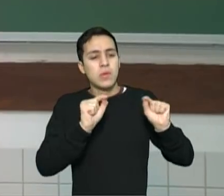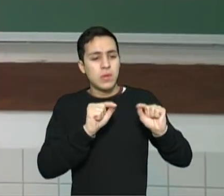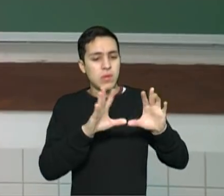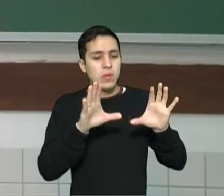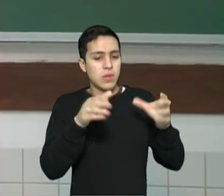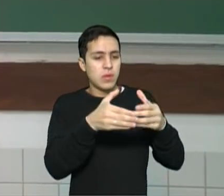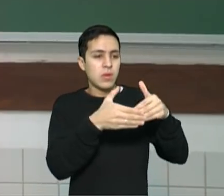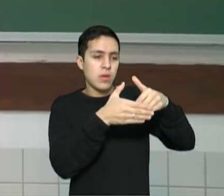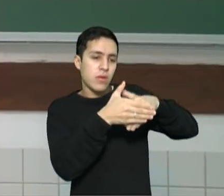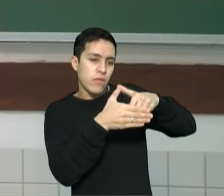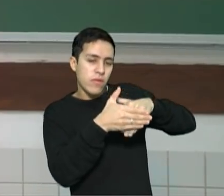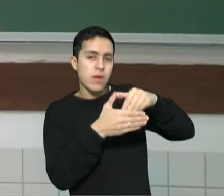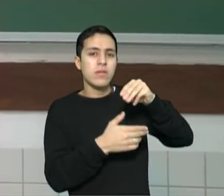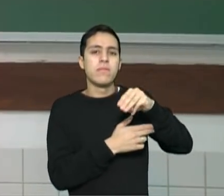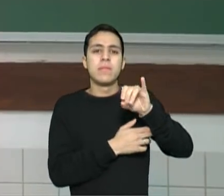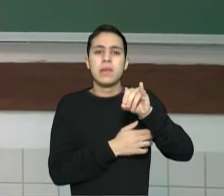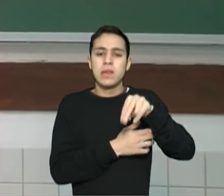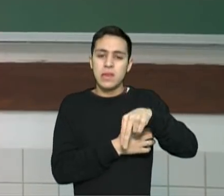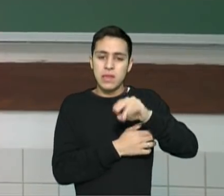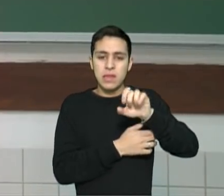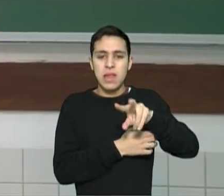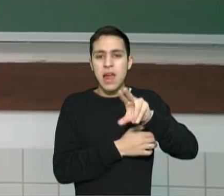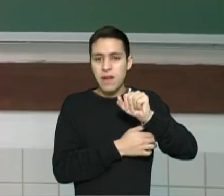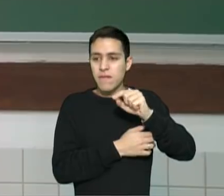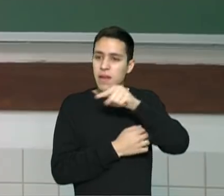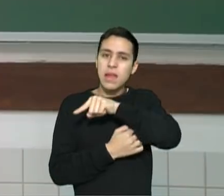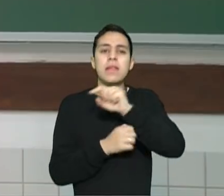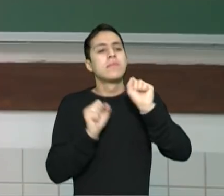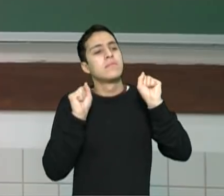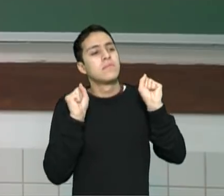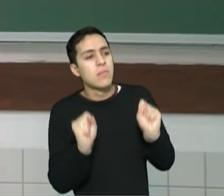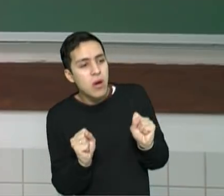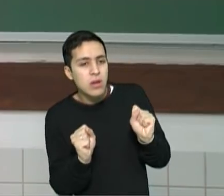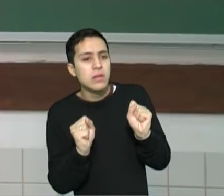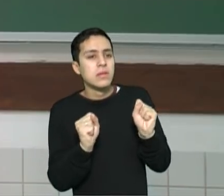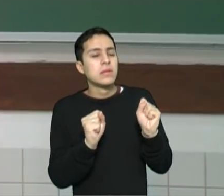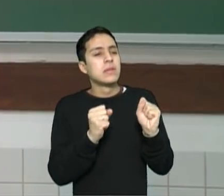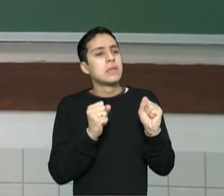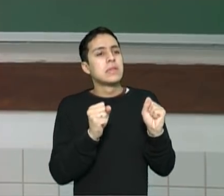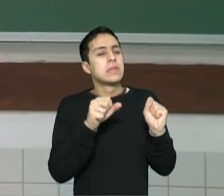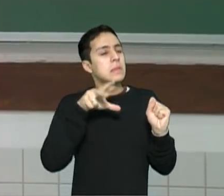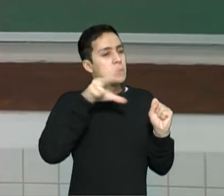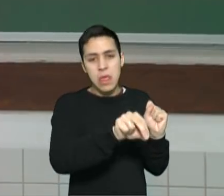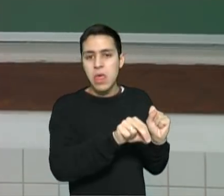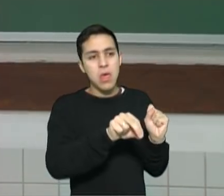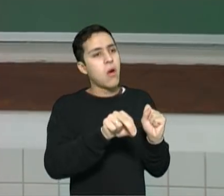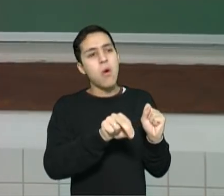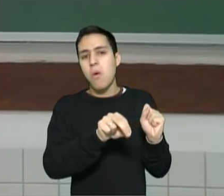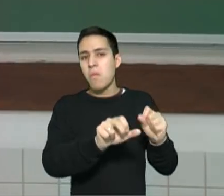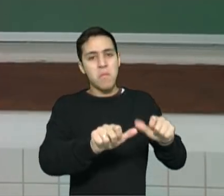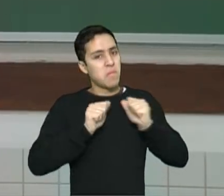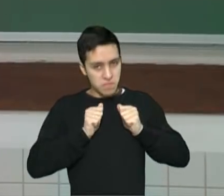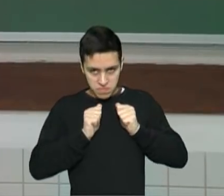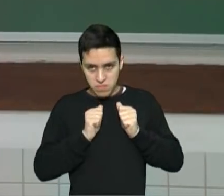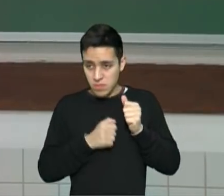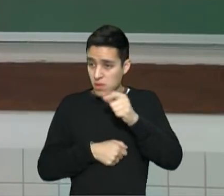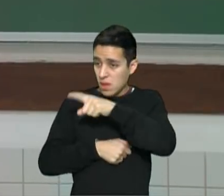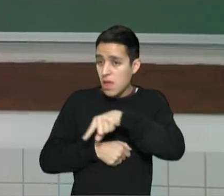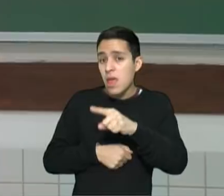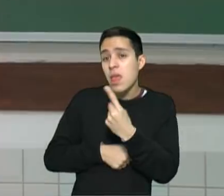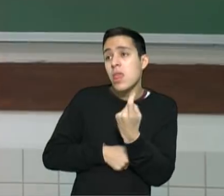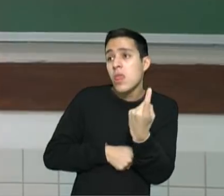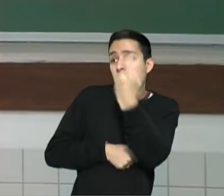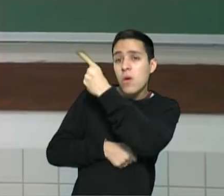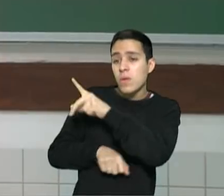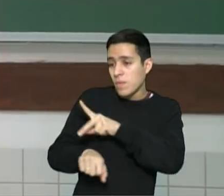voto Minerva. Eles é que têm o direito de negar ou não determinadas situações. E eles são os únicos países